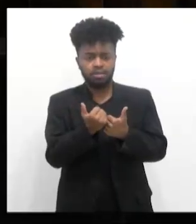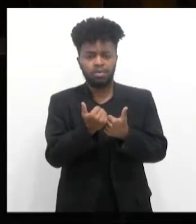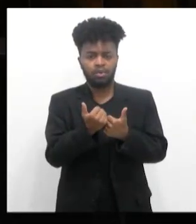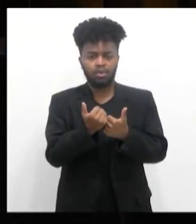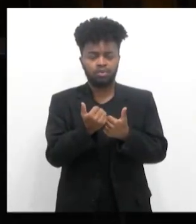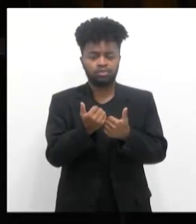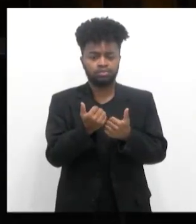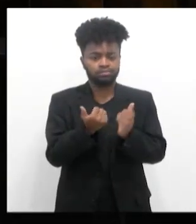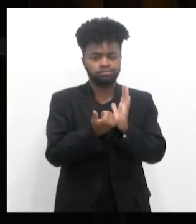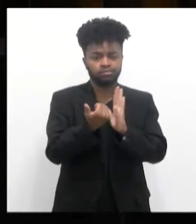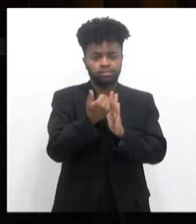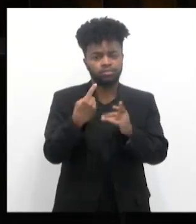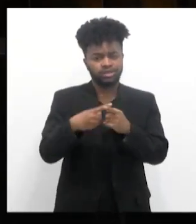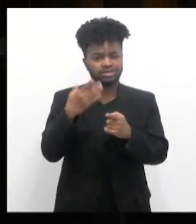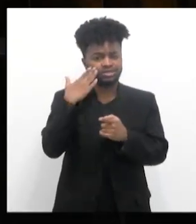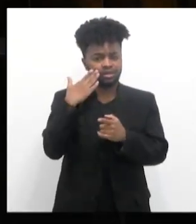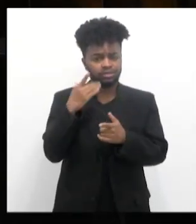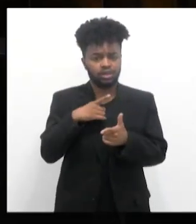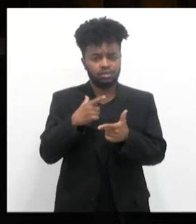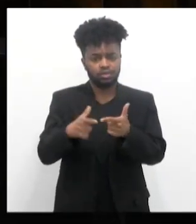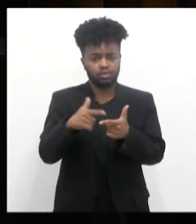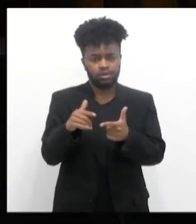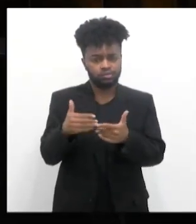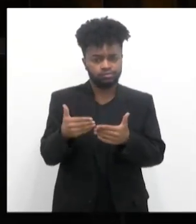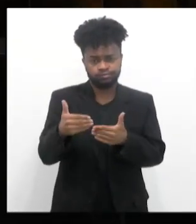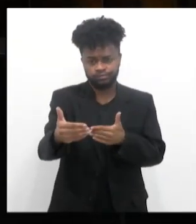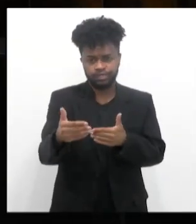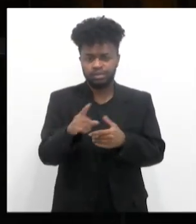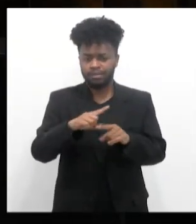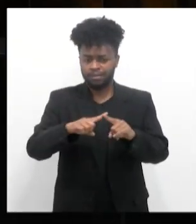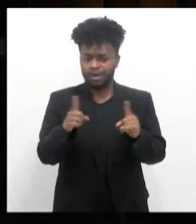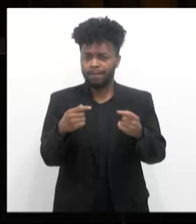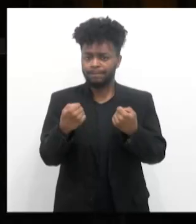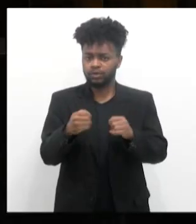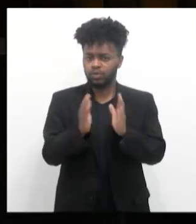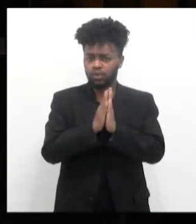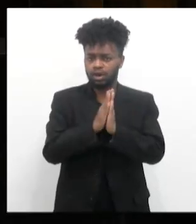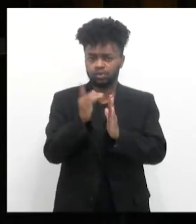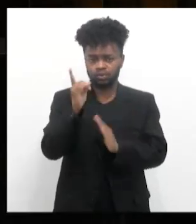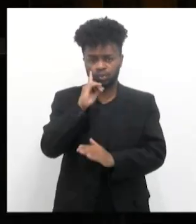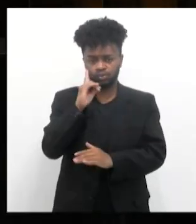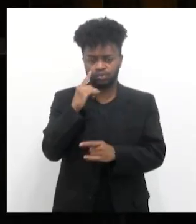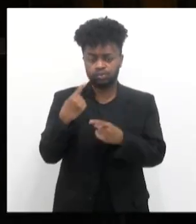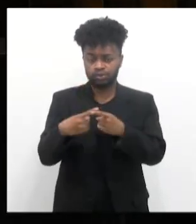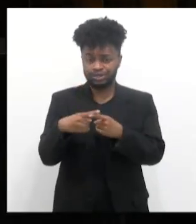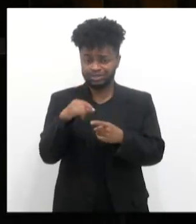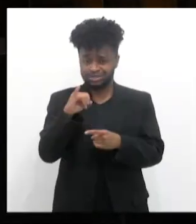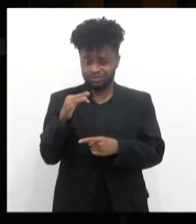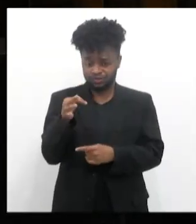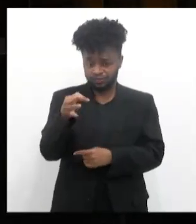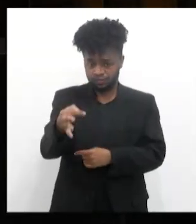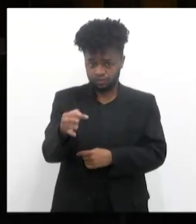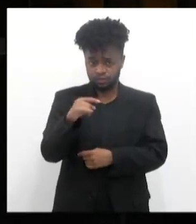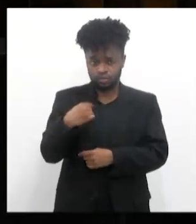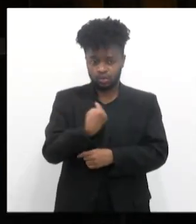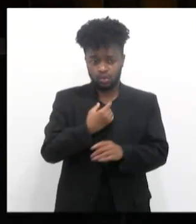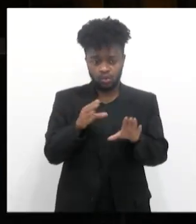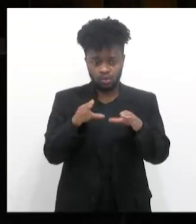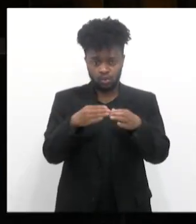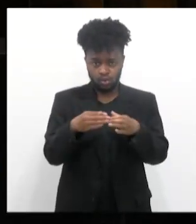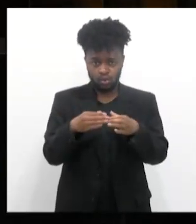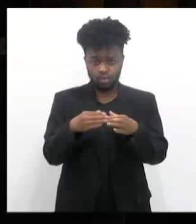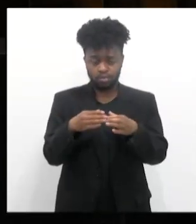problema. E ele tem que orar todos os dias, Renan Jordi, que se caso lá na frente o nosso grupo político